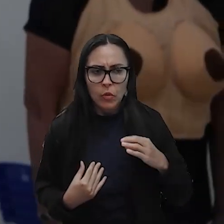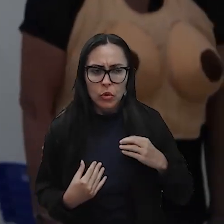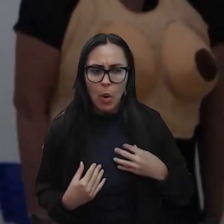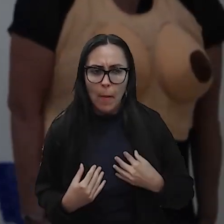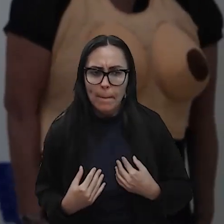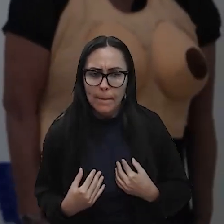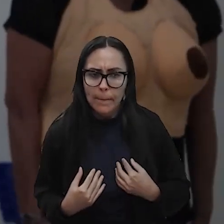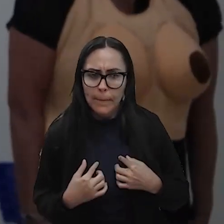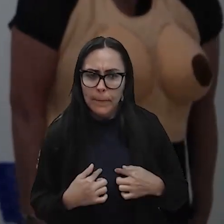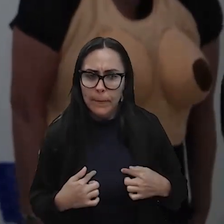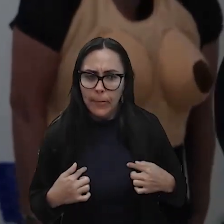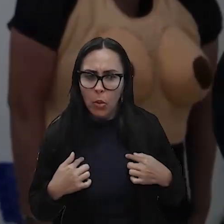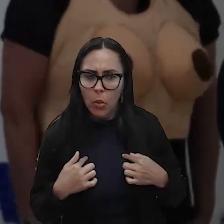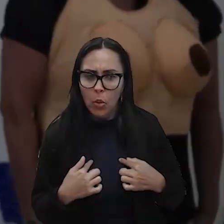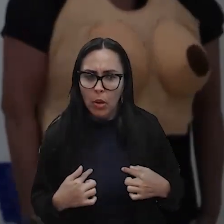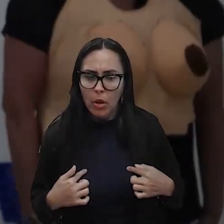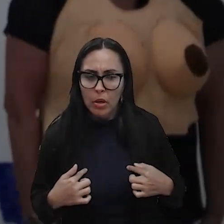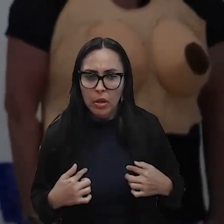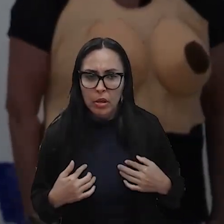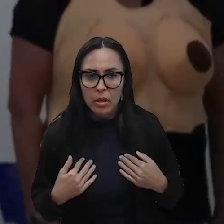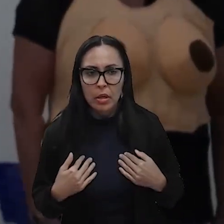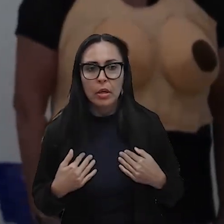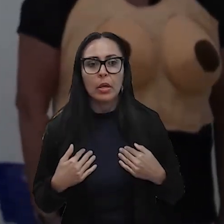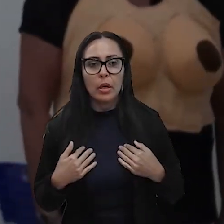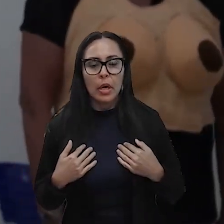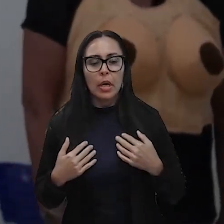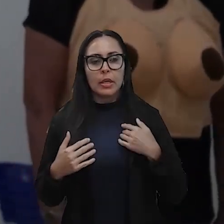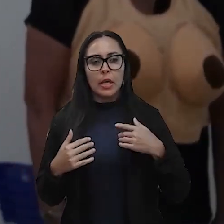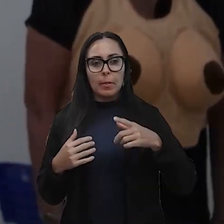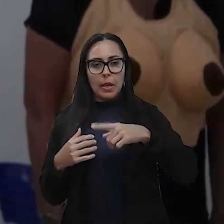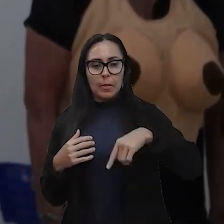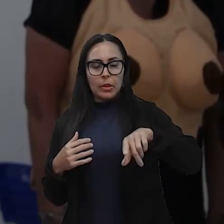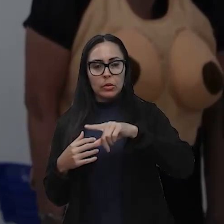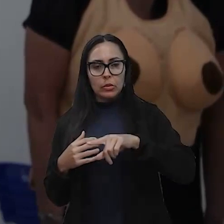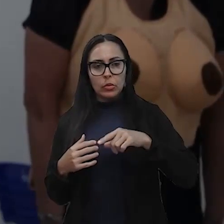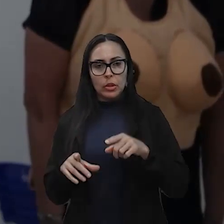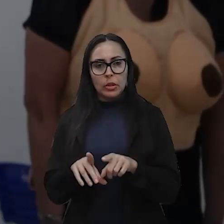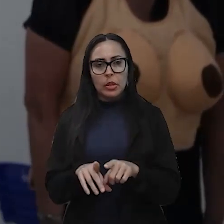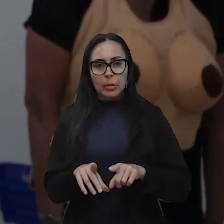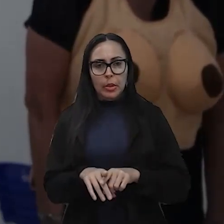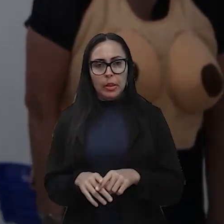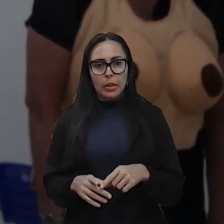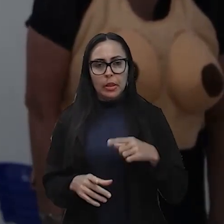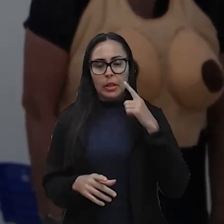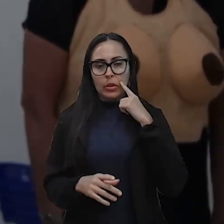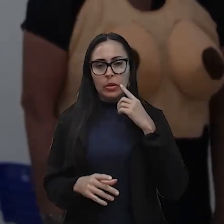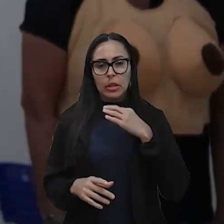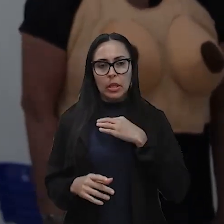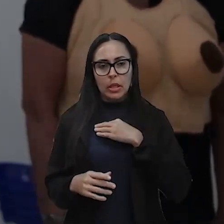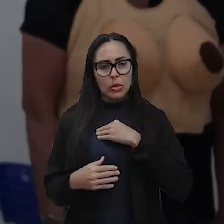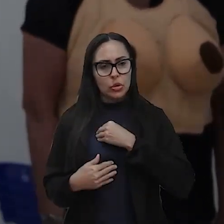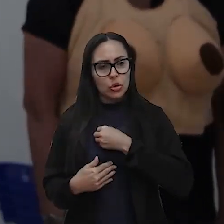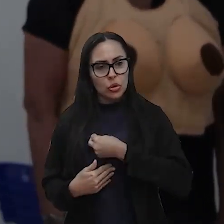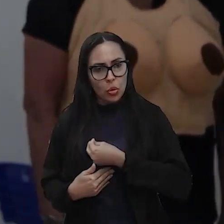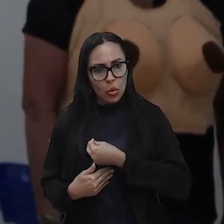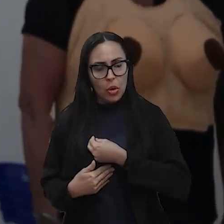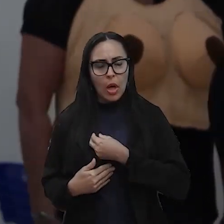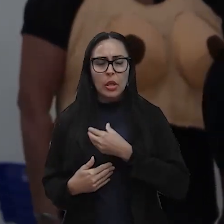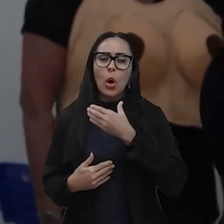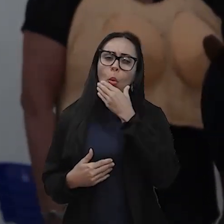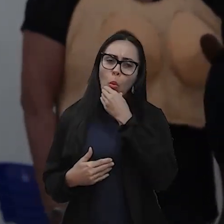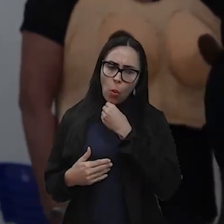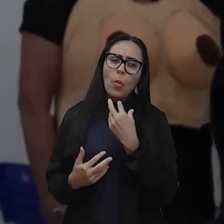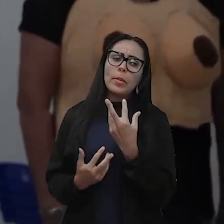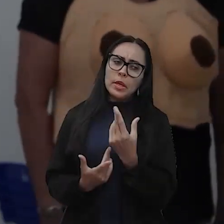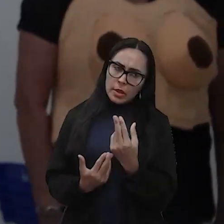murchou, só nessa parte. E a mama toda completa em uma área descolada. Os homens, a mesma coisa, tá?